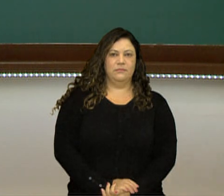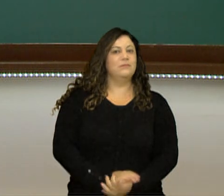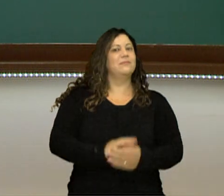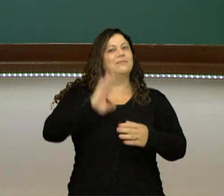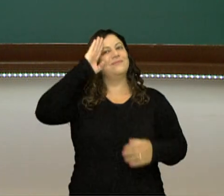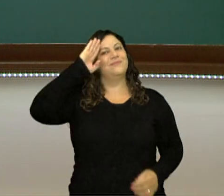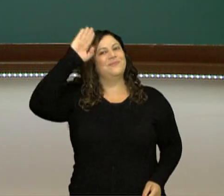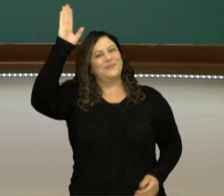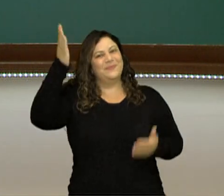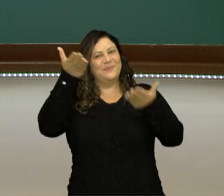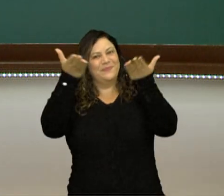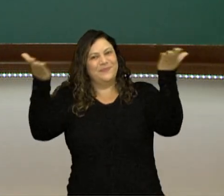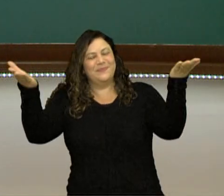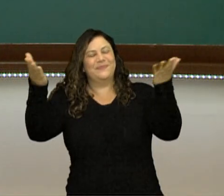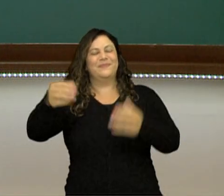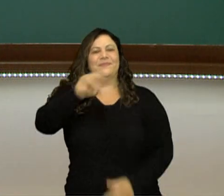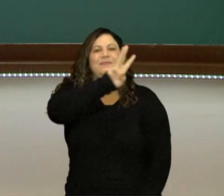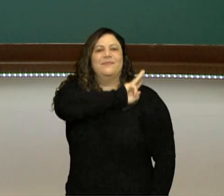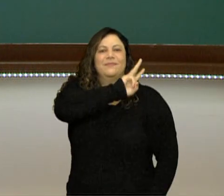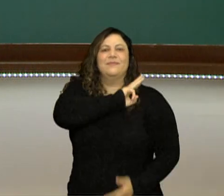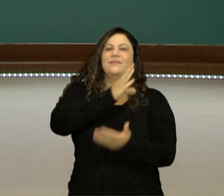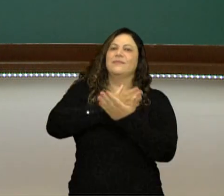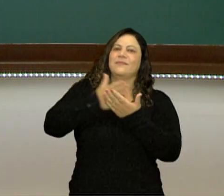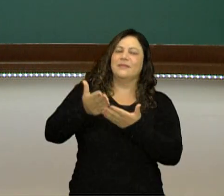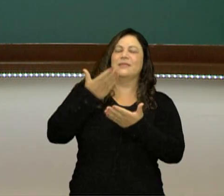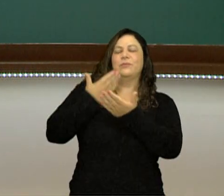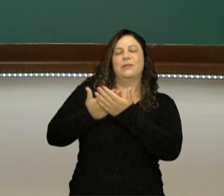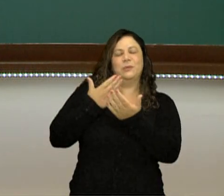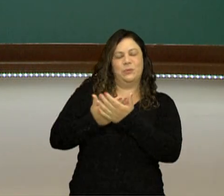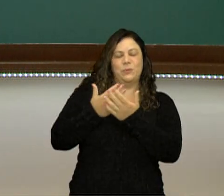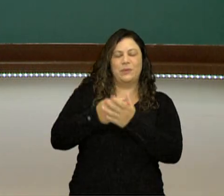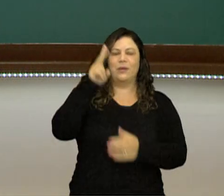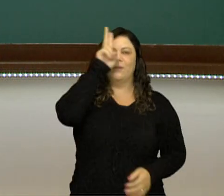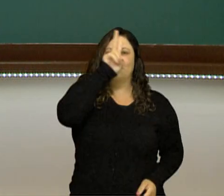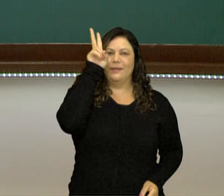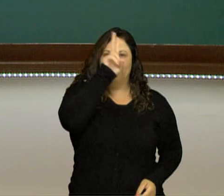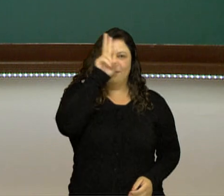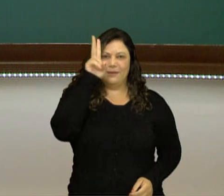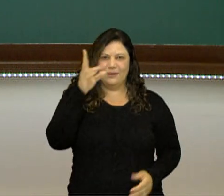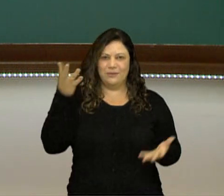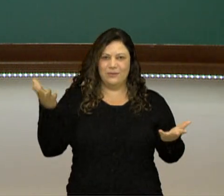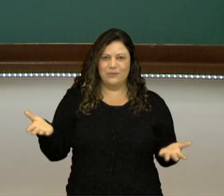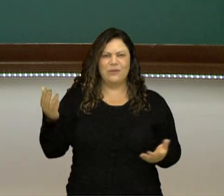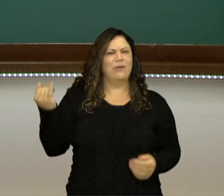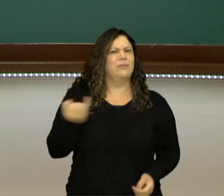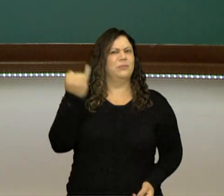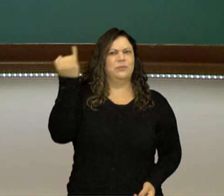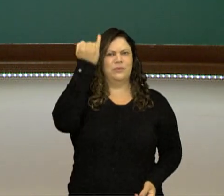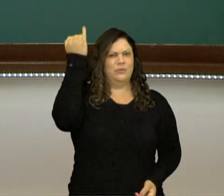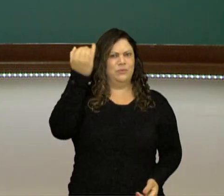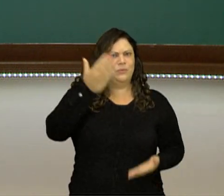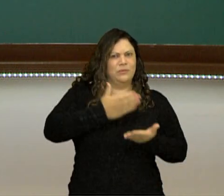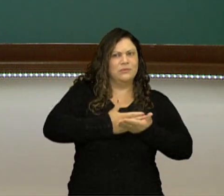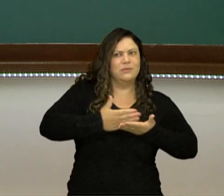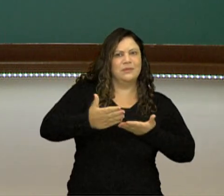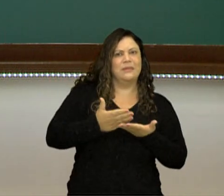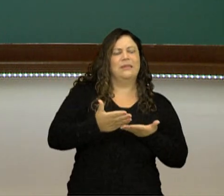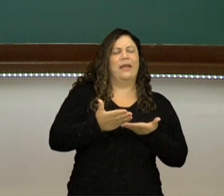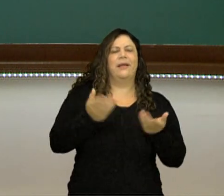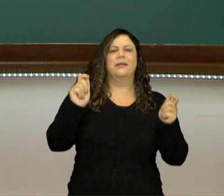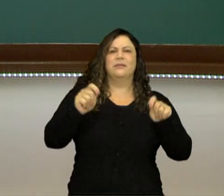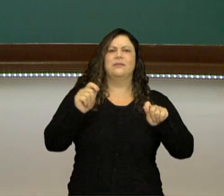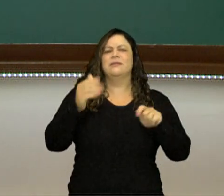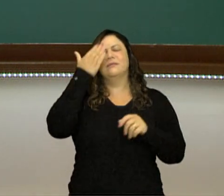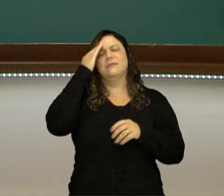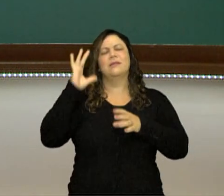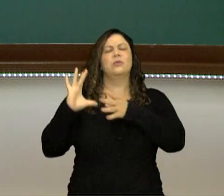Saudações, alunos da terceira série. Estamos começando mais uma aula de História, uma aula muito importante em que nós vamos dar início, vamos entender o